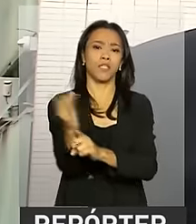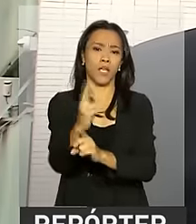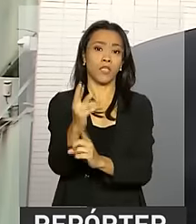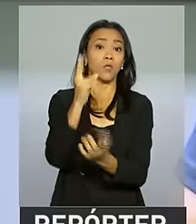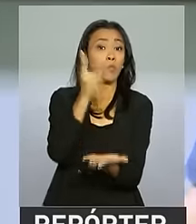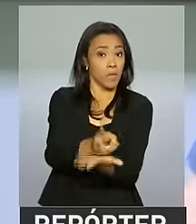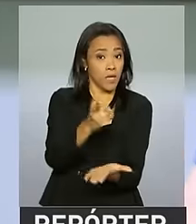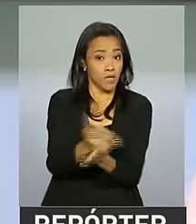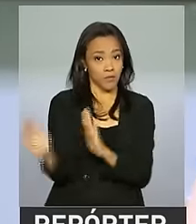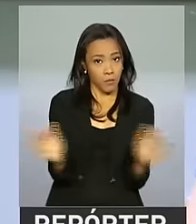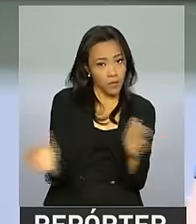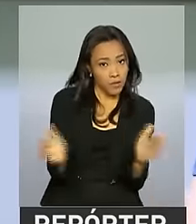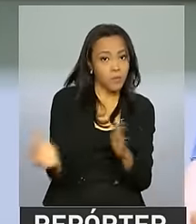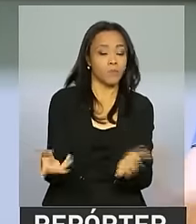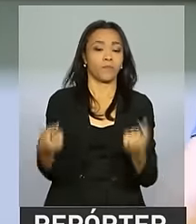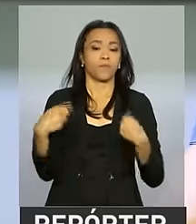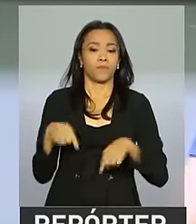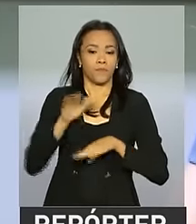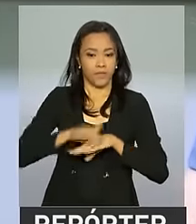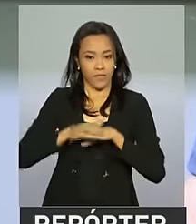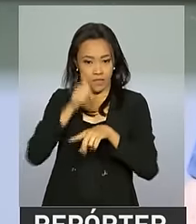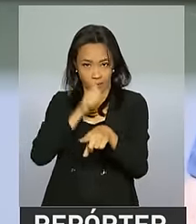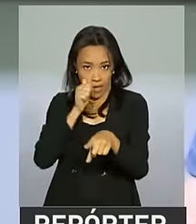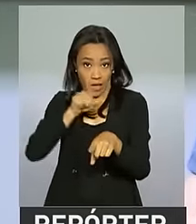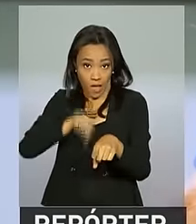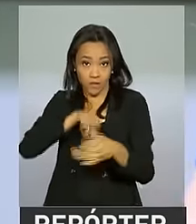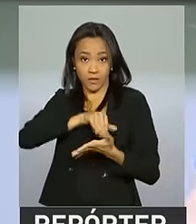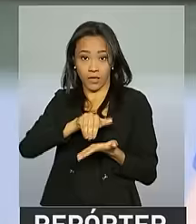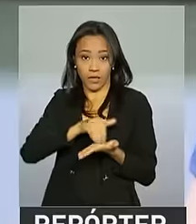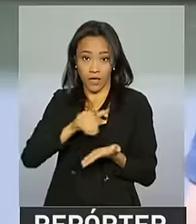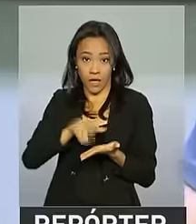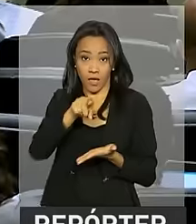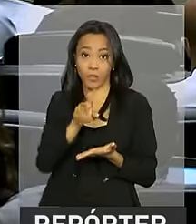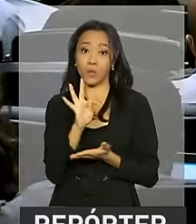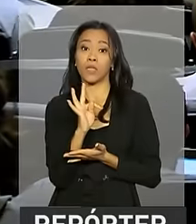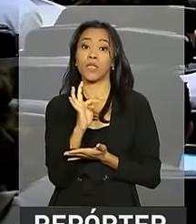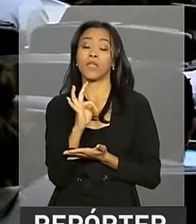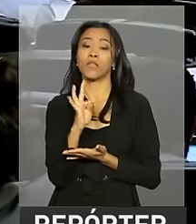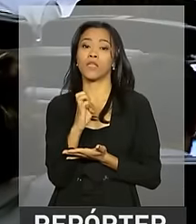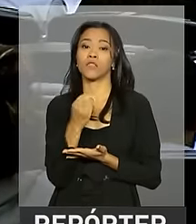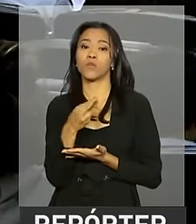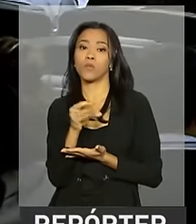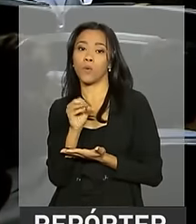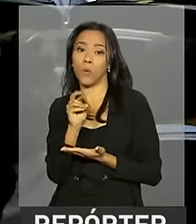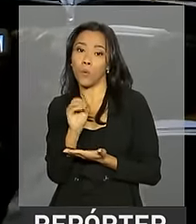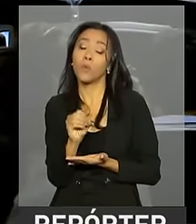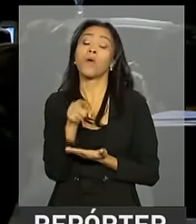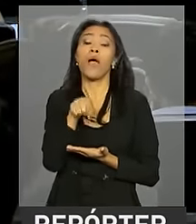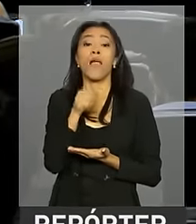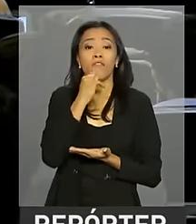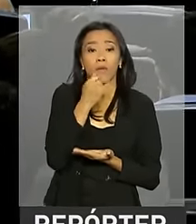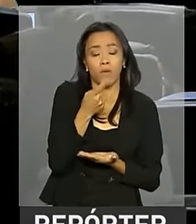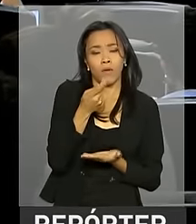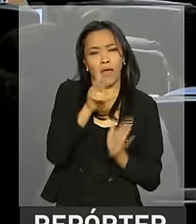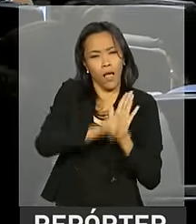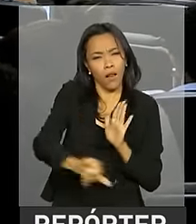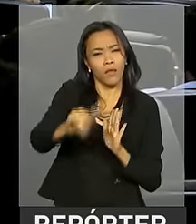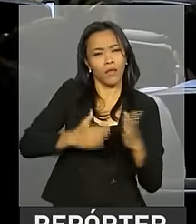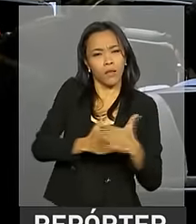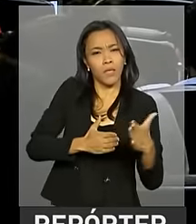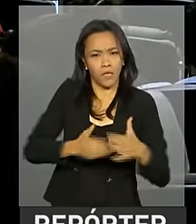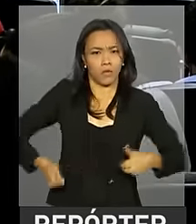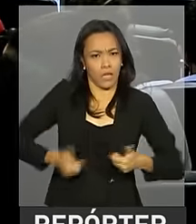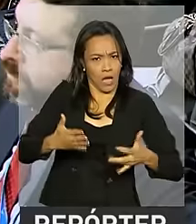mesmo período segundo a secretária do Tesouro Nacional à medida que limita o aumento dos gastos públicos nos próximos 20